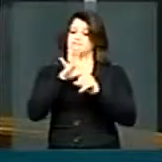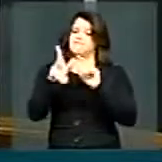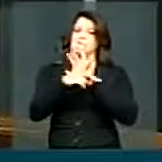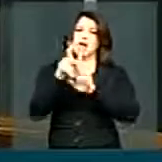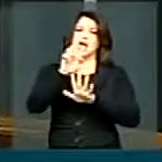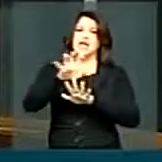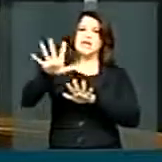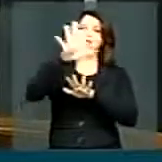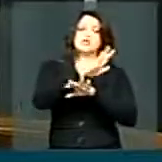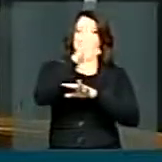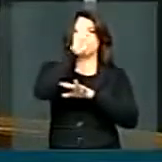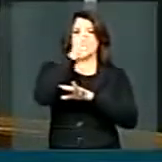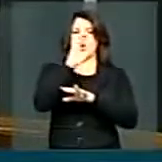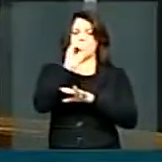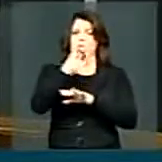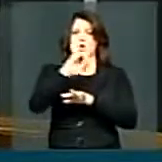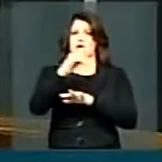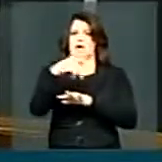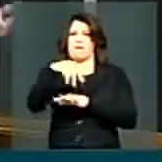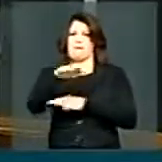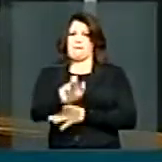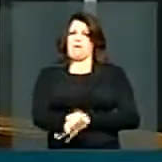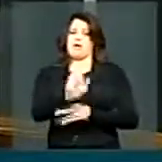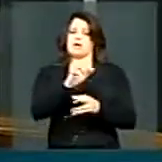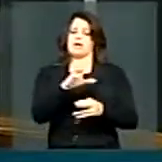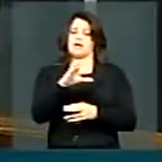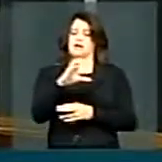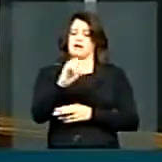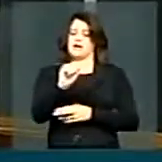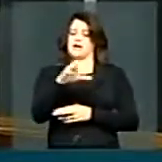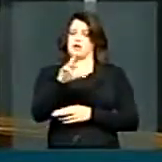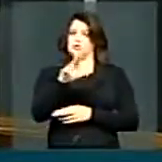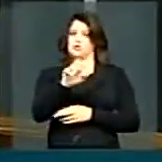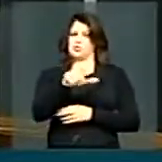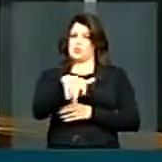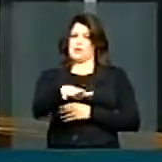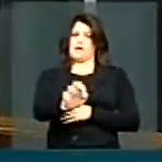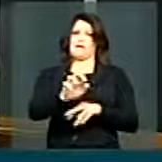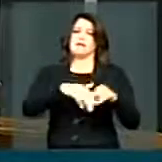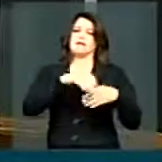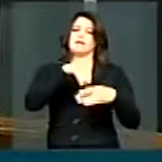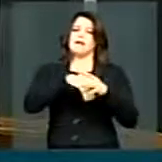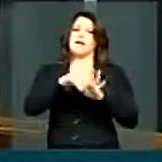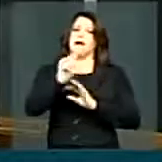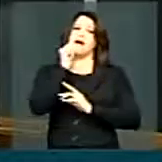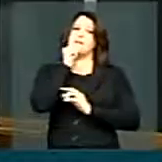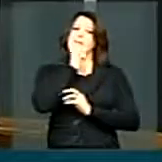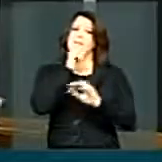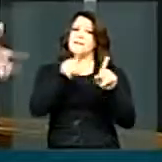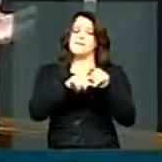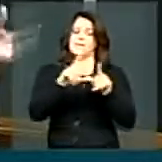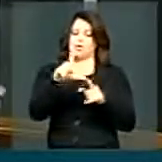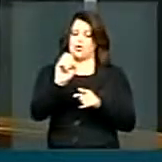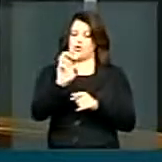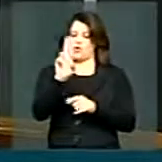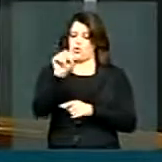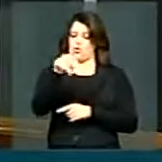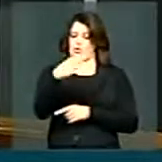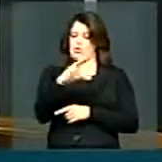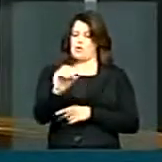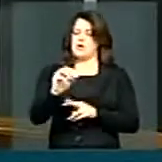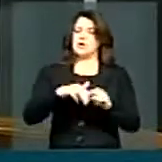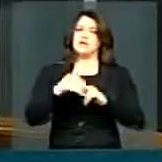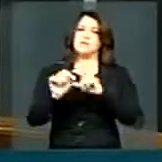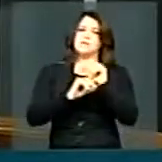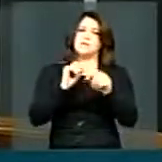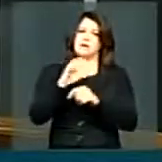região, sobretudo do Oiapoque e também de Calçoene, porque temos um garimpo também no Amapá, no local chamado Lourenço, que é no município de